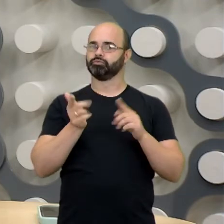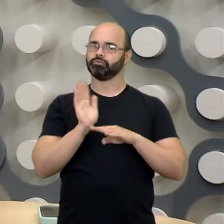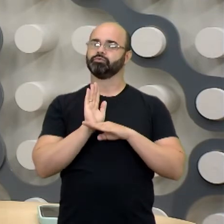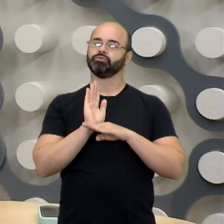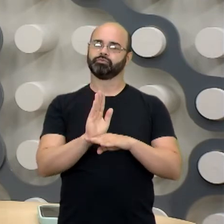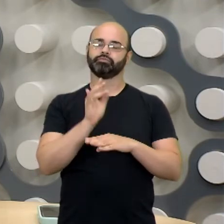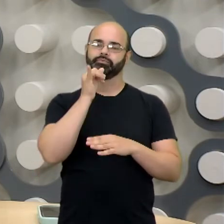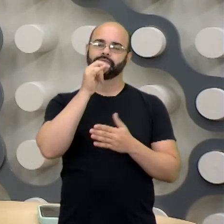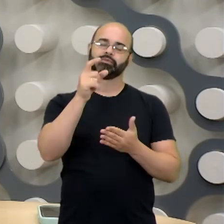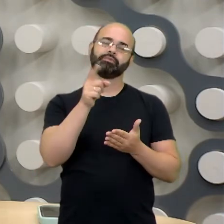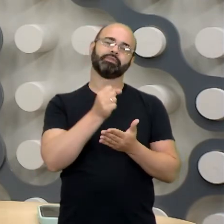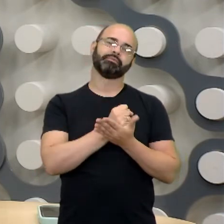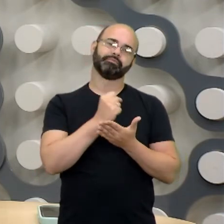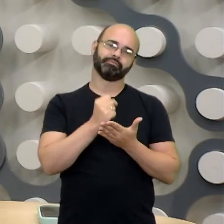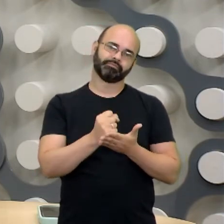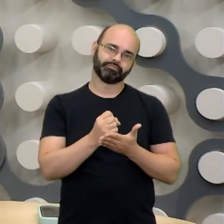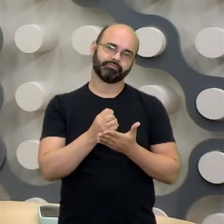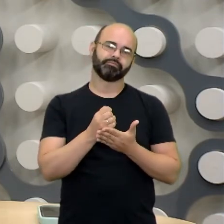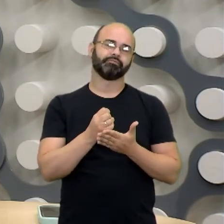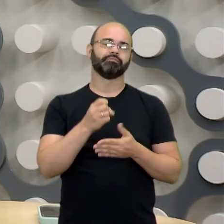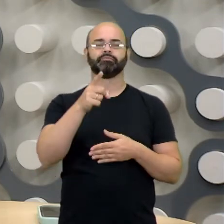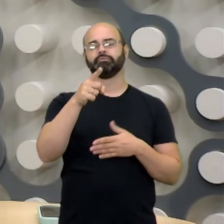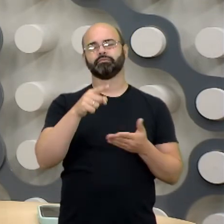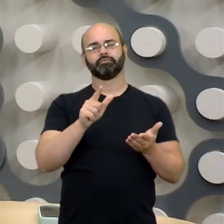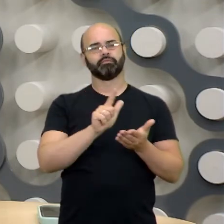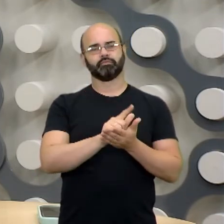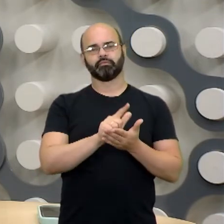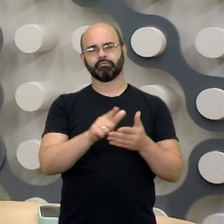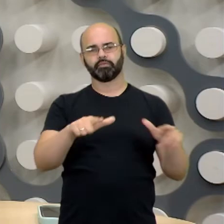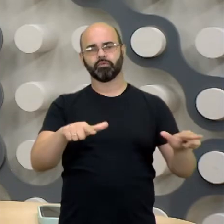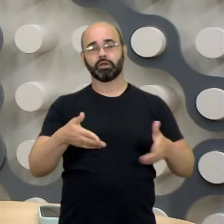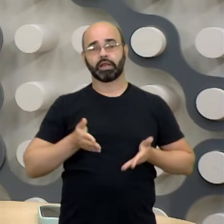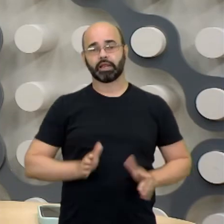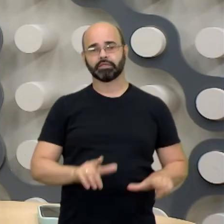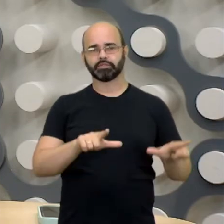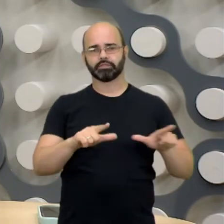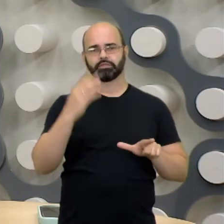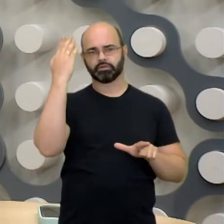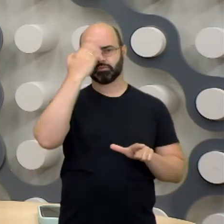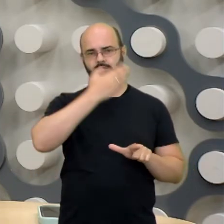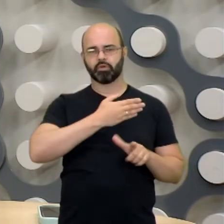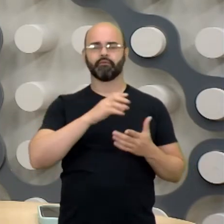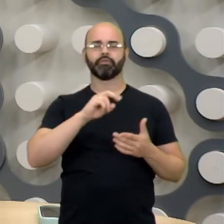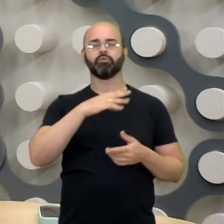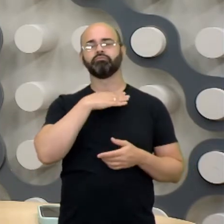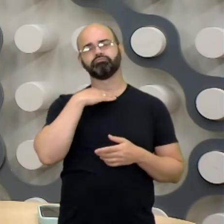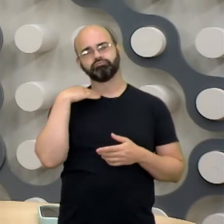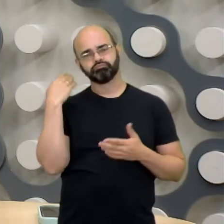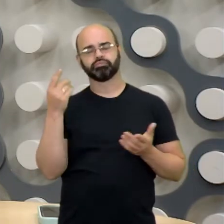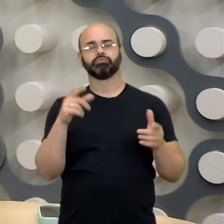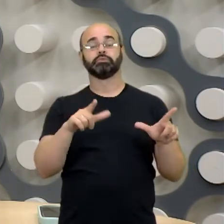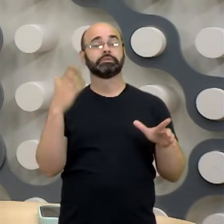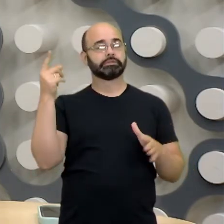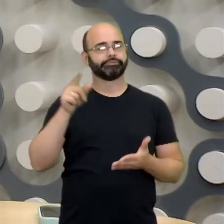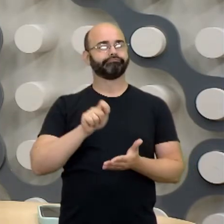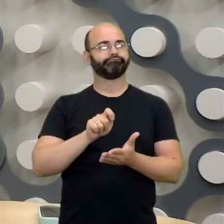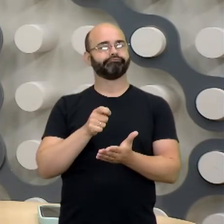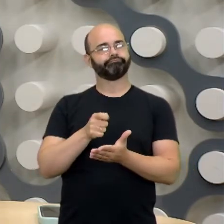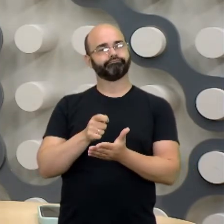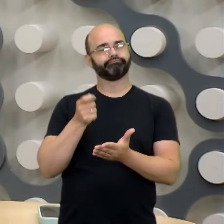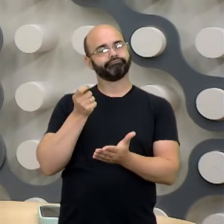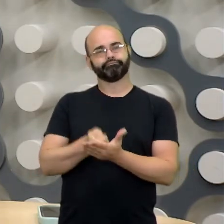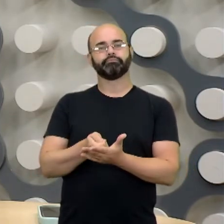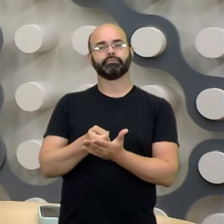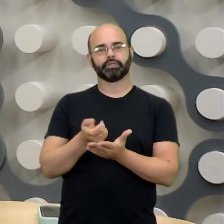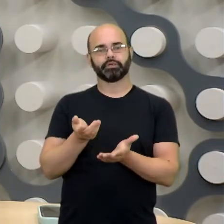vai no cartório e você pode pegar lá a certidão de nascimento e a certidão de óbito gratuitamente, né? Antes se cobrava, e aí ficou